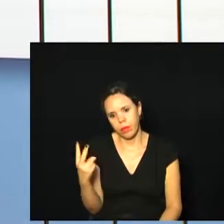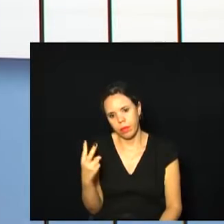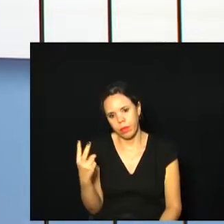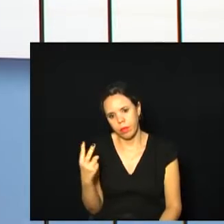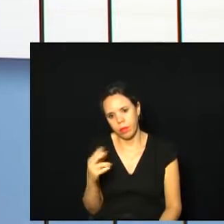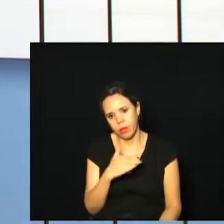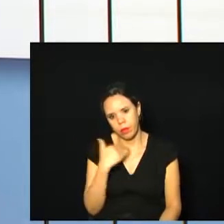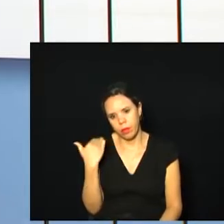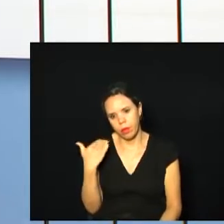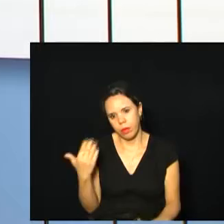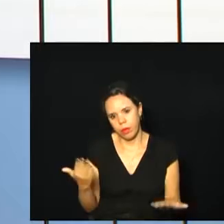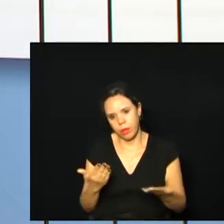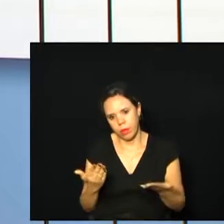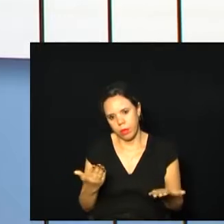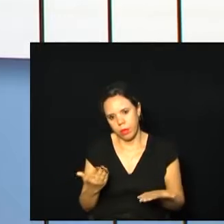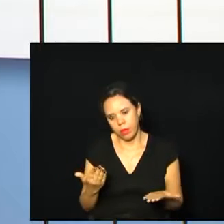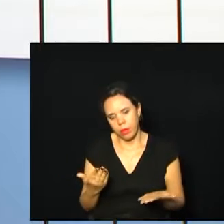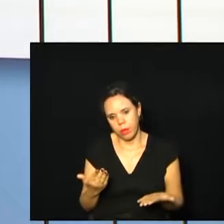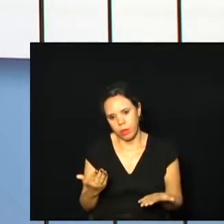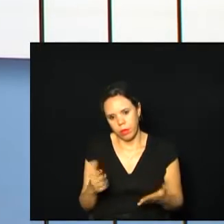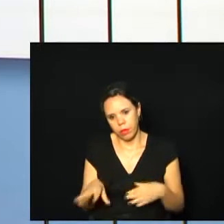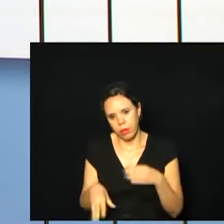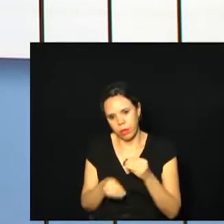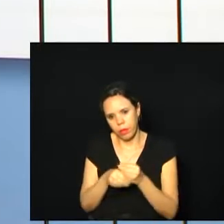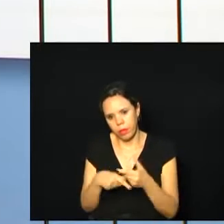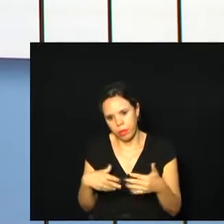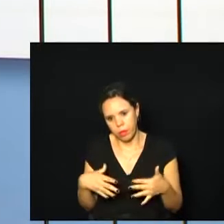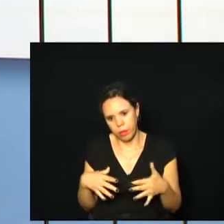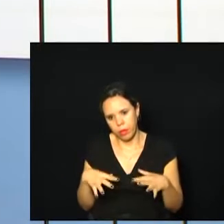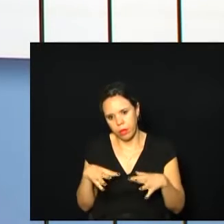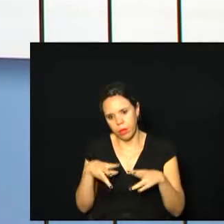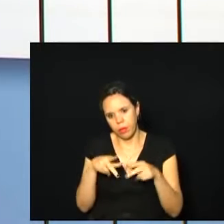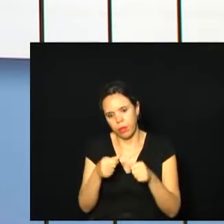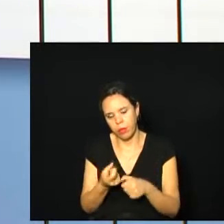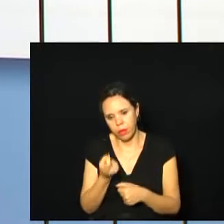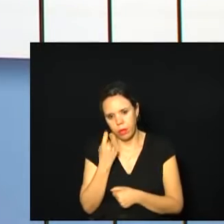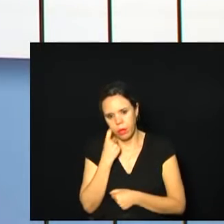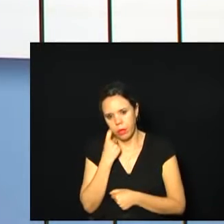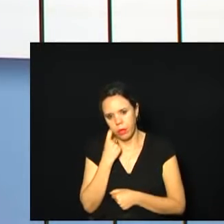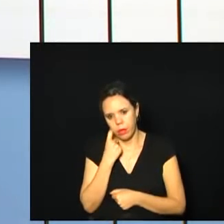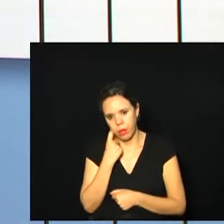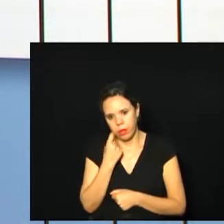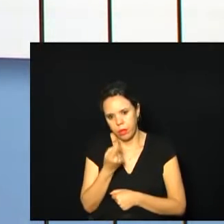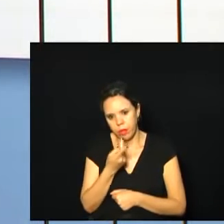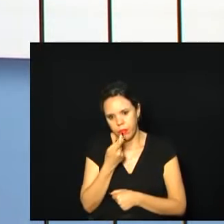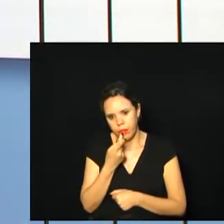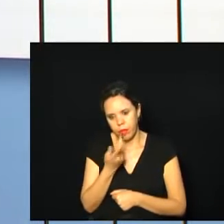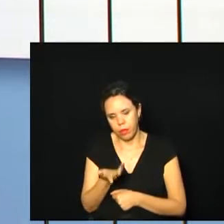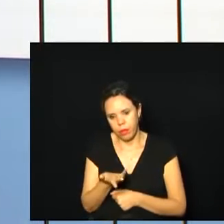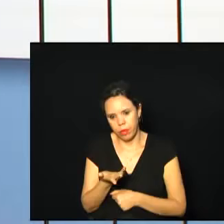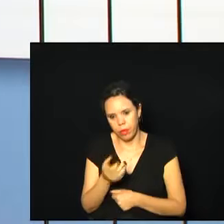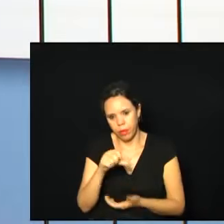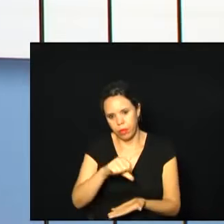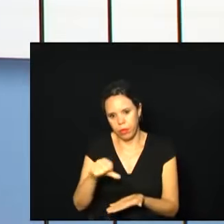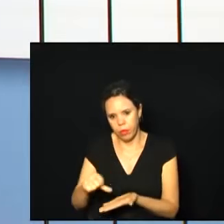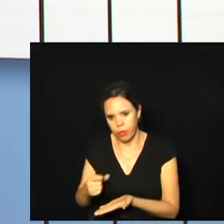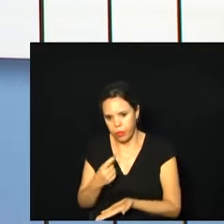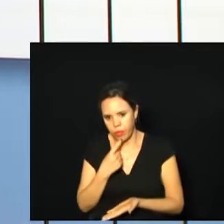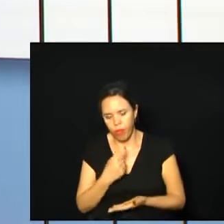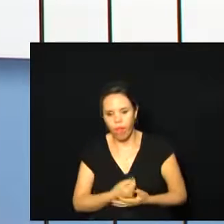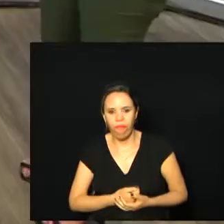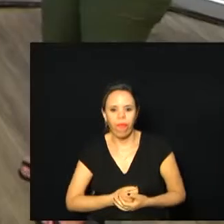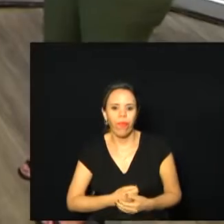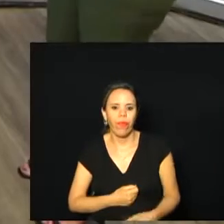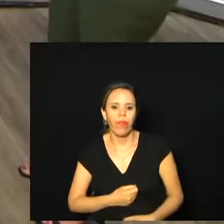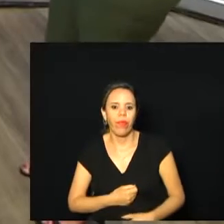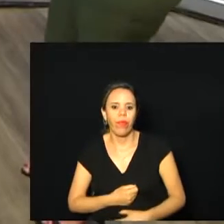152.222 óbitos. Agora, aquela atualização de toda sexta-feira que nós comentamos da região metropolitana de